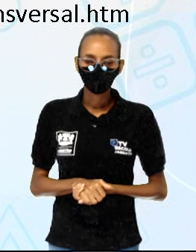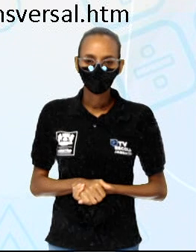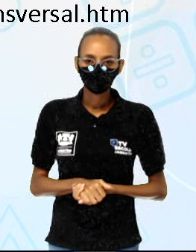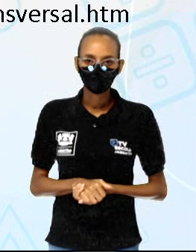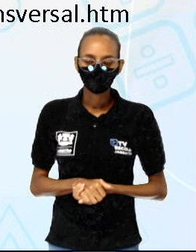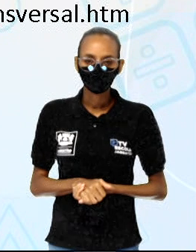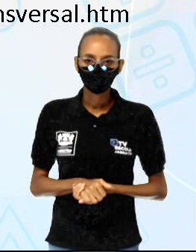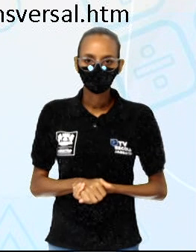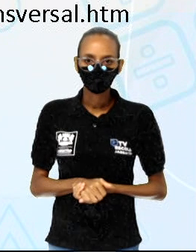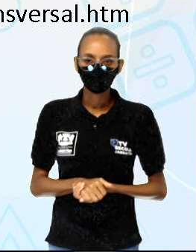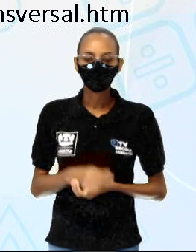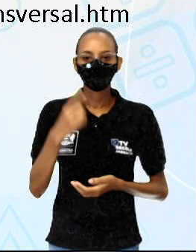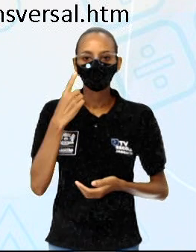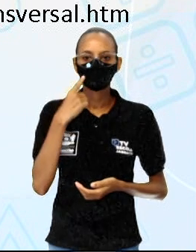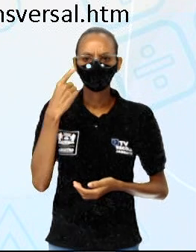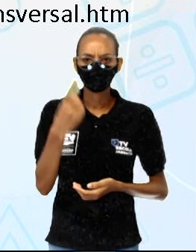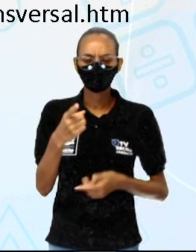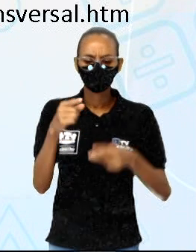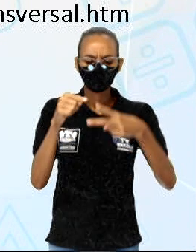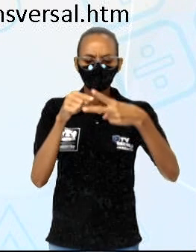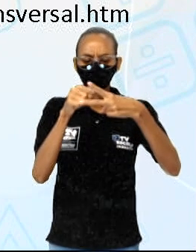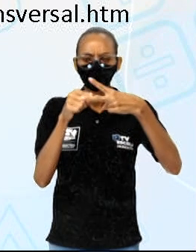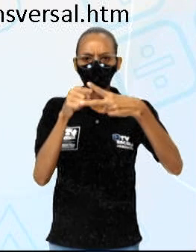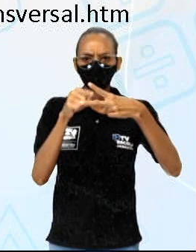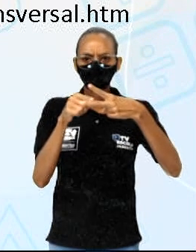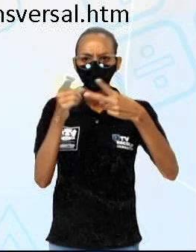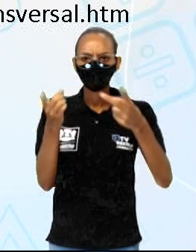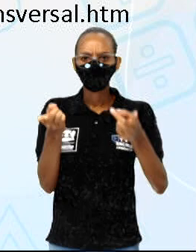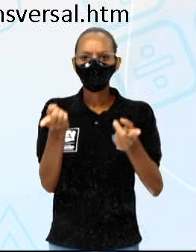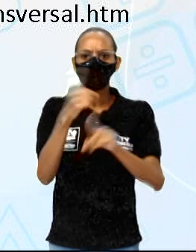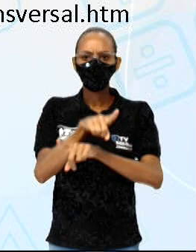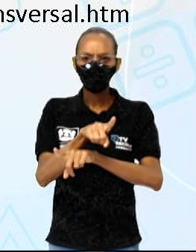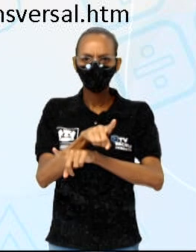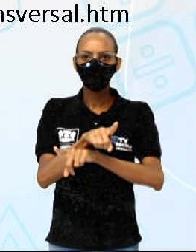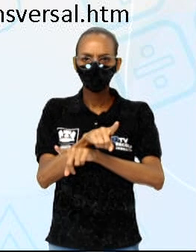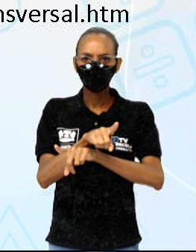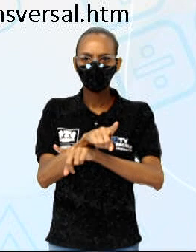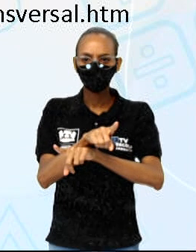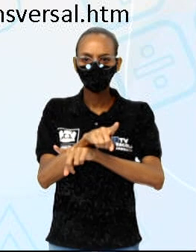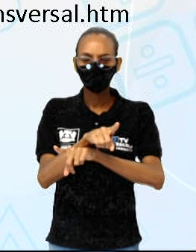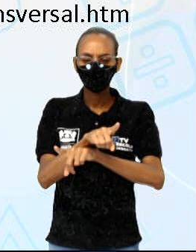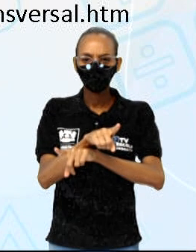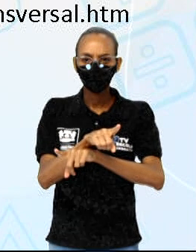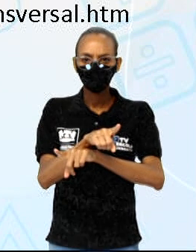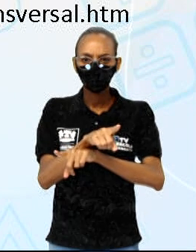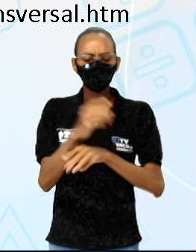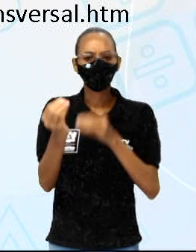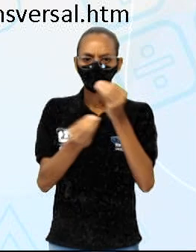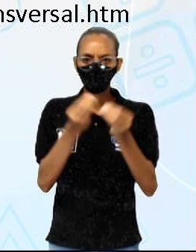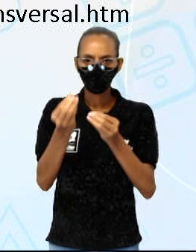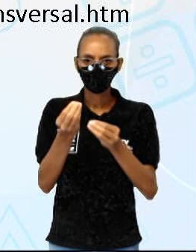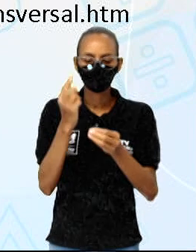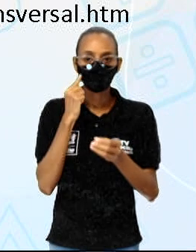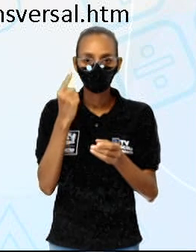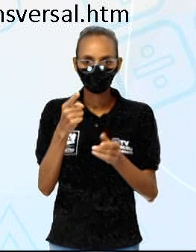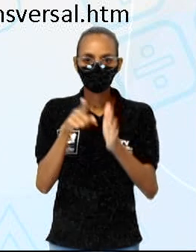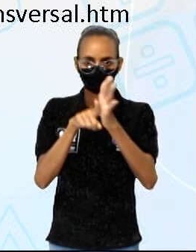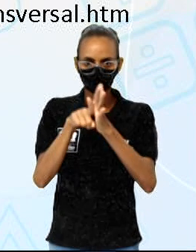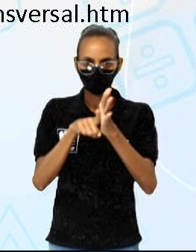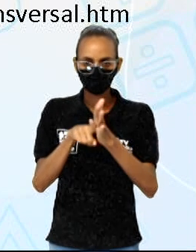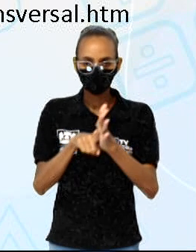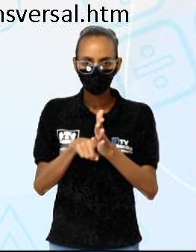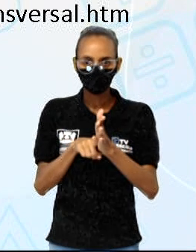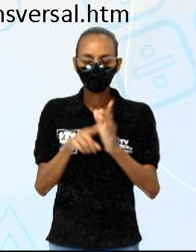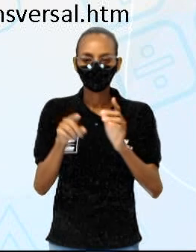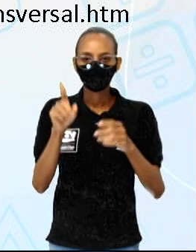Ângulos opostos pelo vértice. O que seria isso? Vamos analisar agora os seguintes pares de ângulos. A e C. Vamos